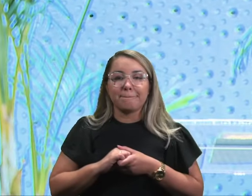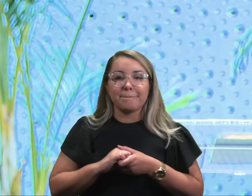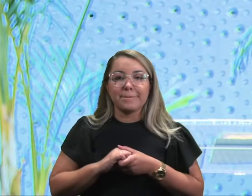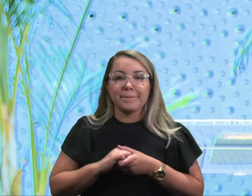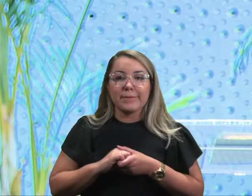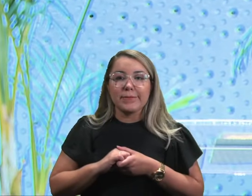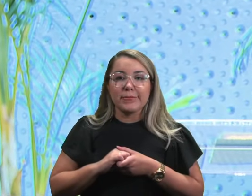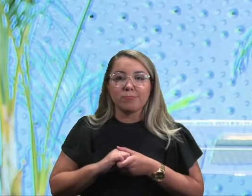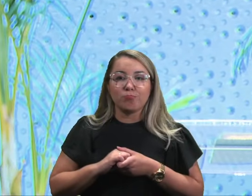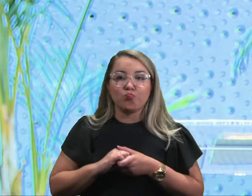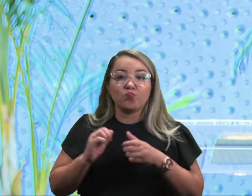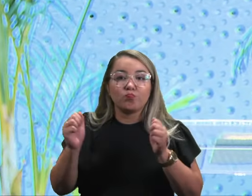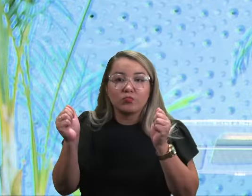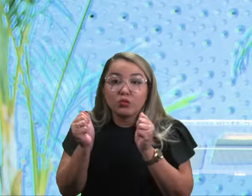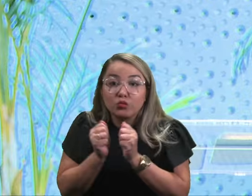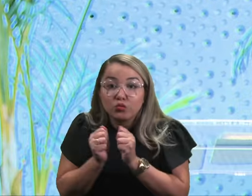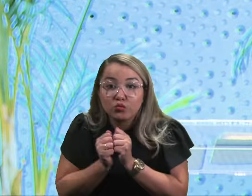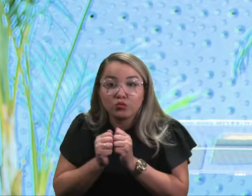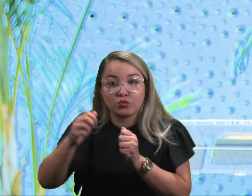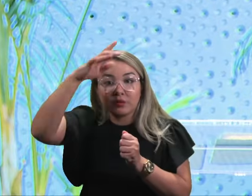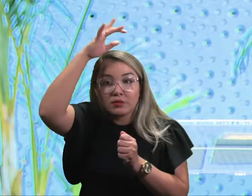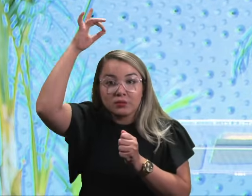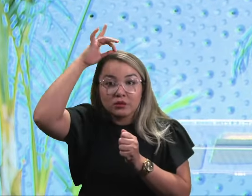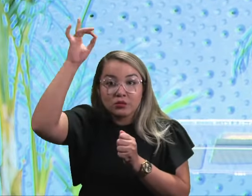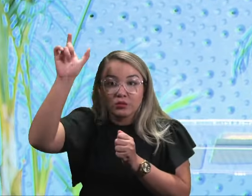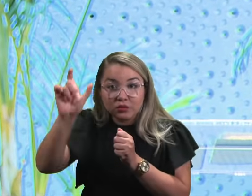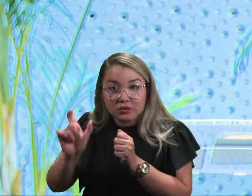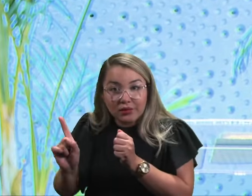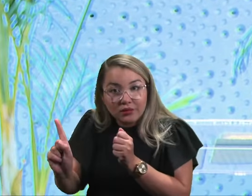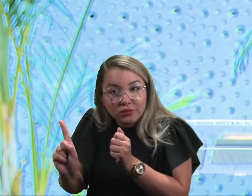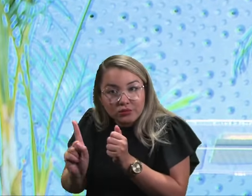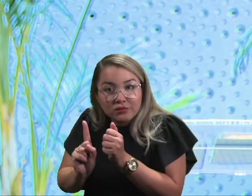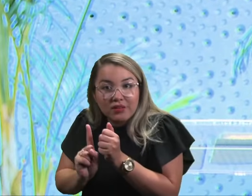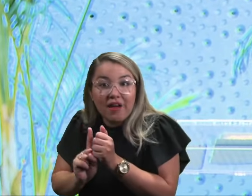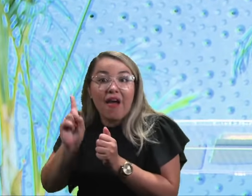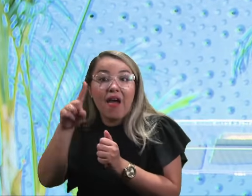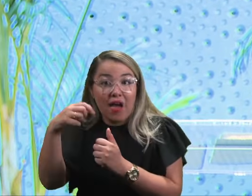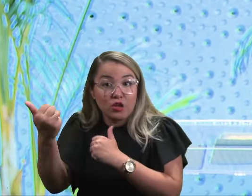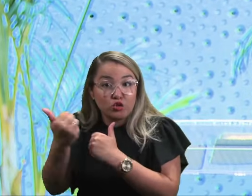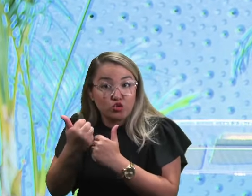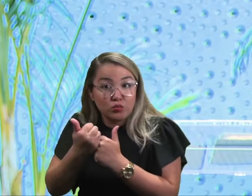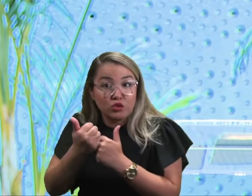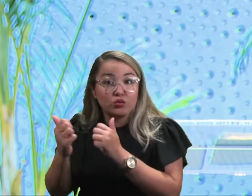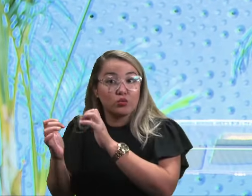Através da pessoa do Espírito Santo, que é o substituto de Cristo Jesus,